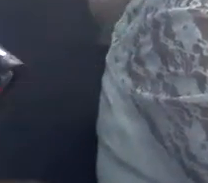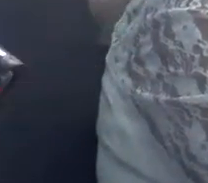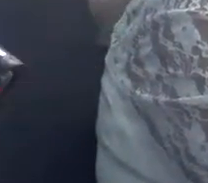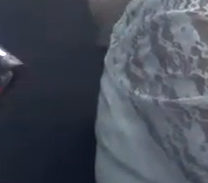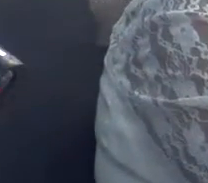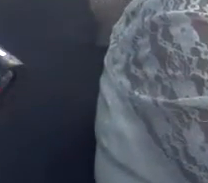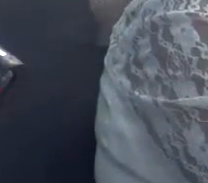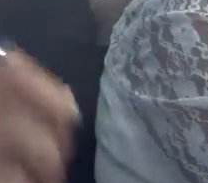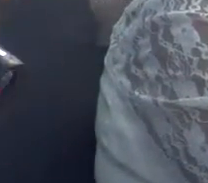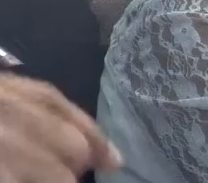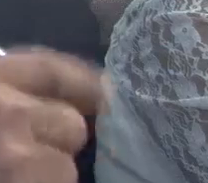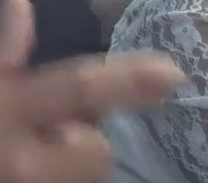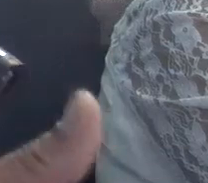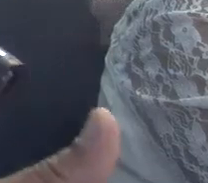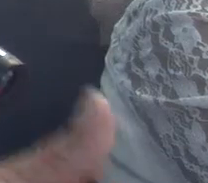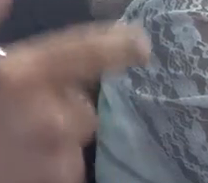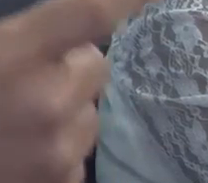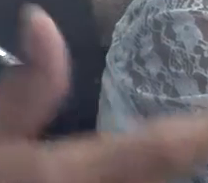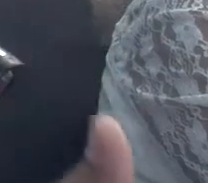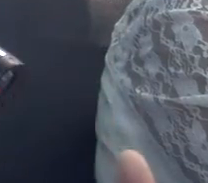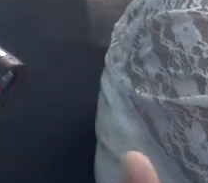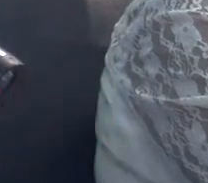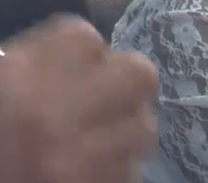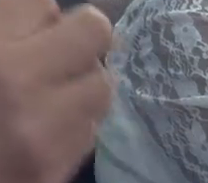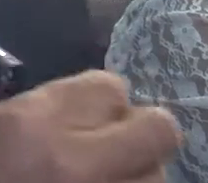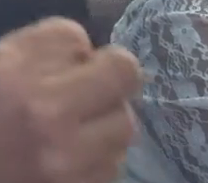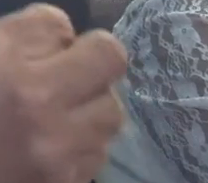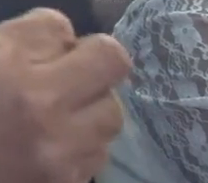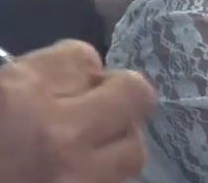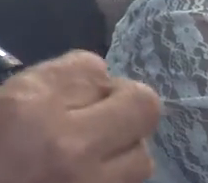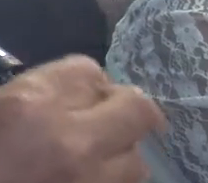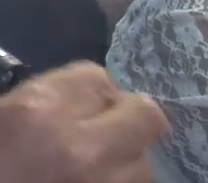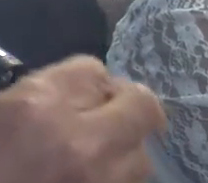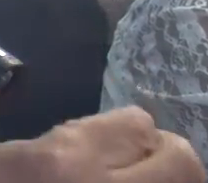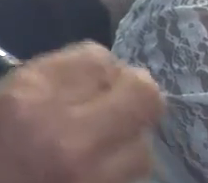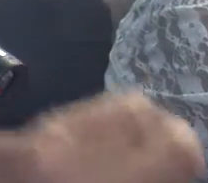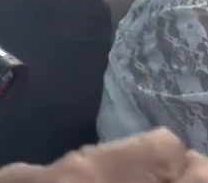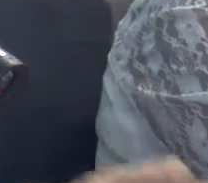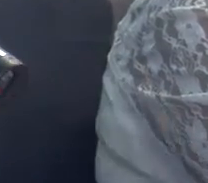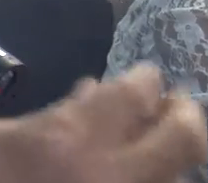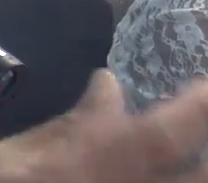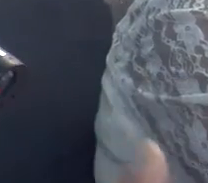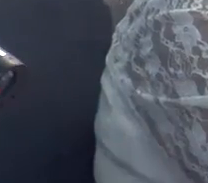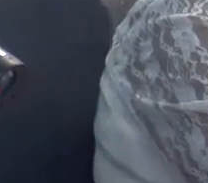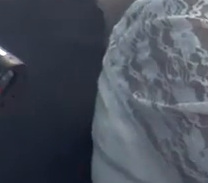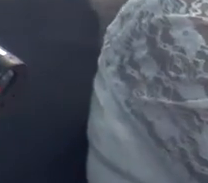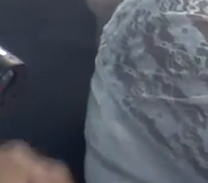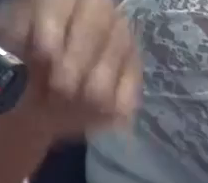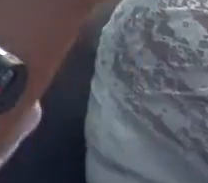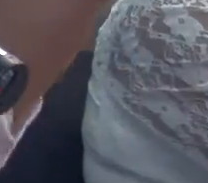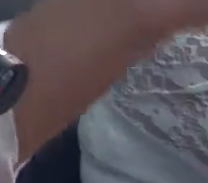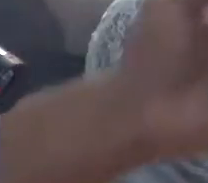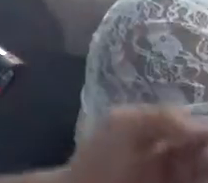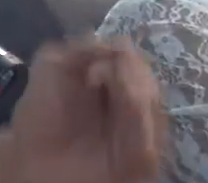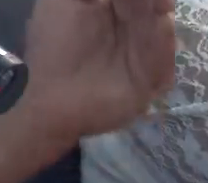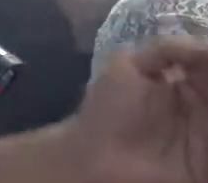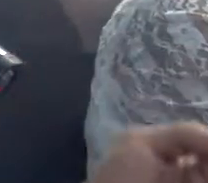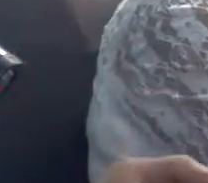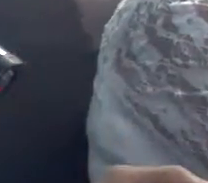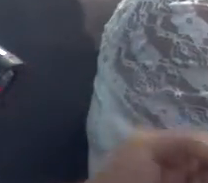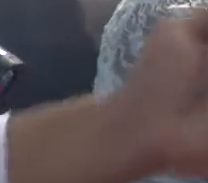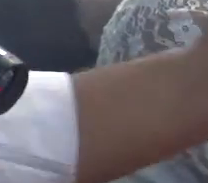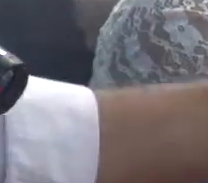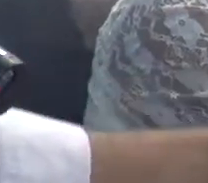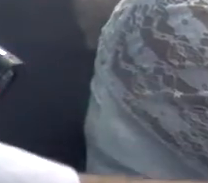falando bonito em cima da pessoa com deficiência ou do idoso, é um desacato à sociedade que está sempre